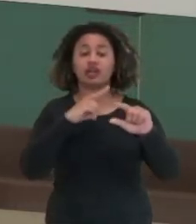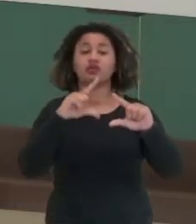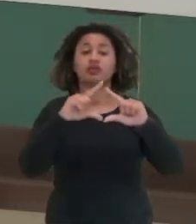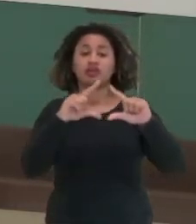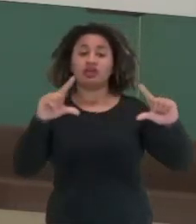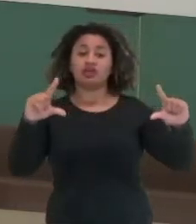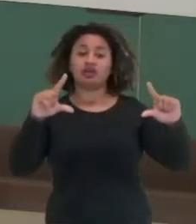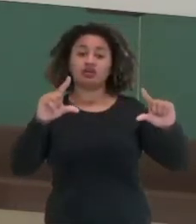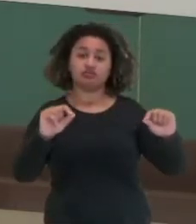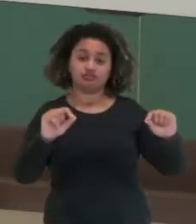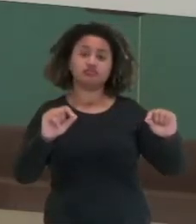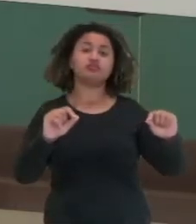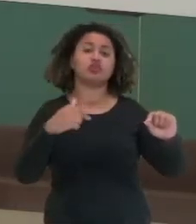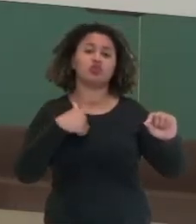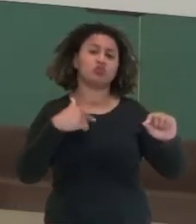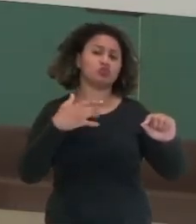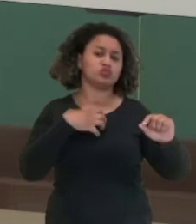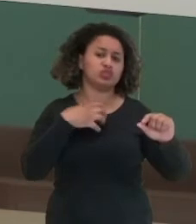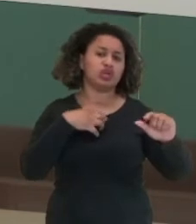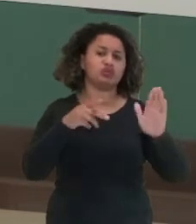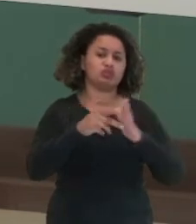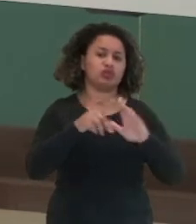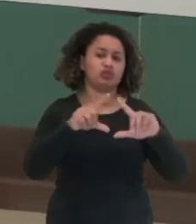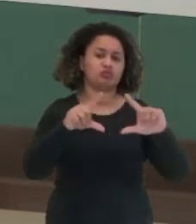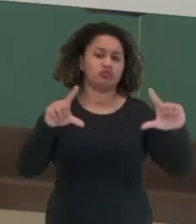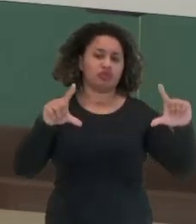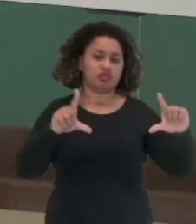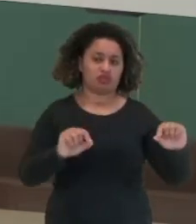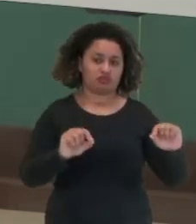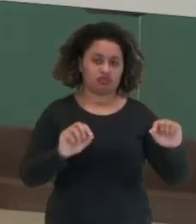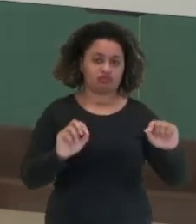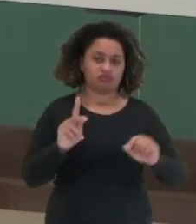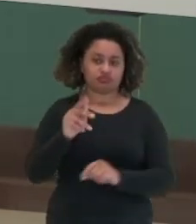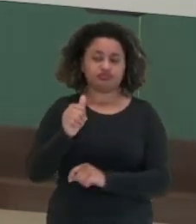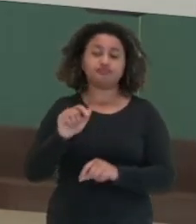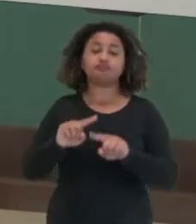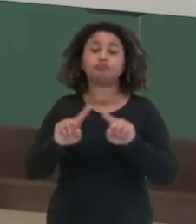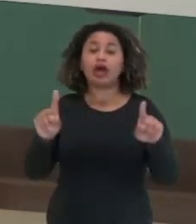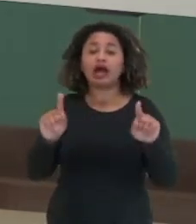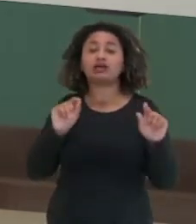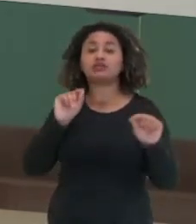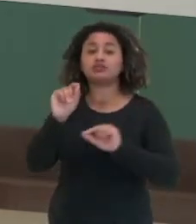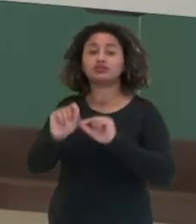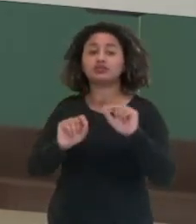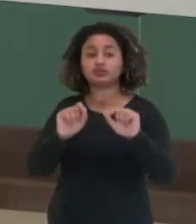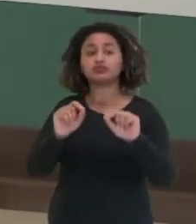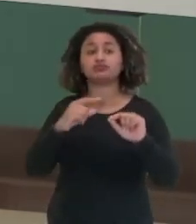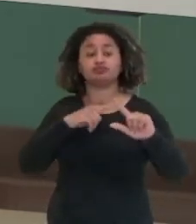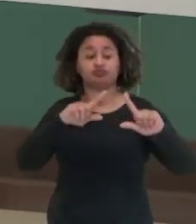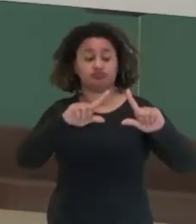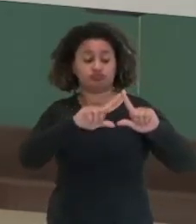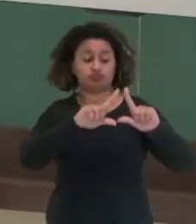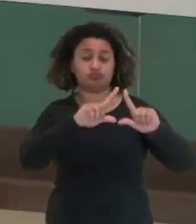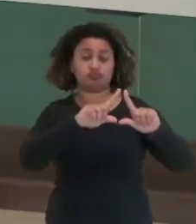chegamos aqui ao formato de um retângulo, ok? Só que ele